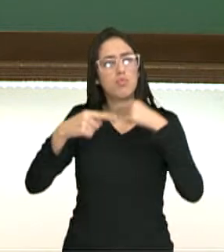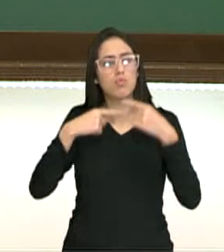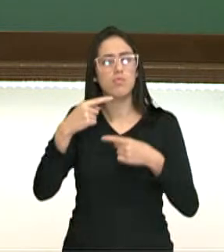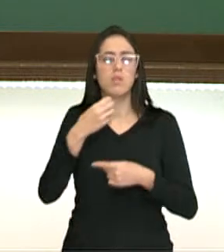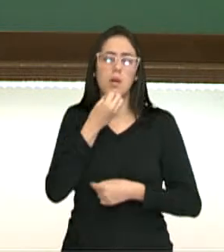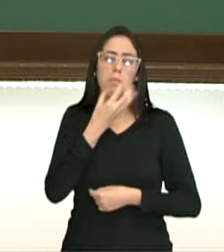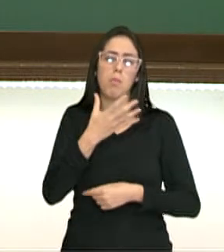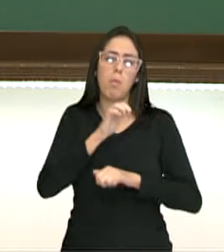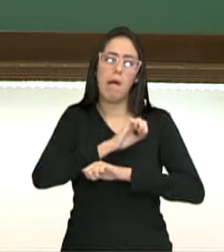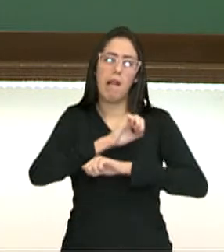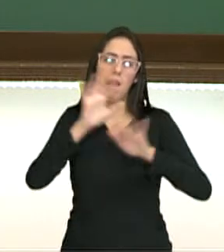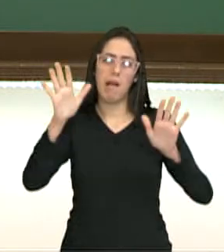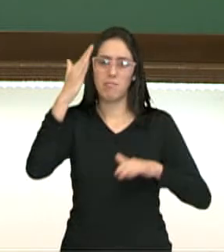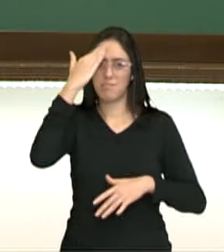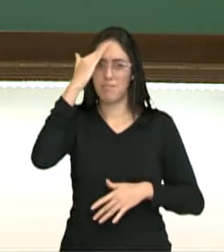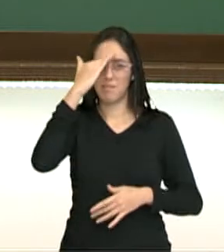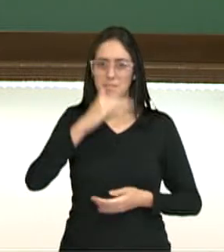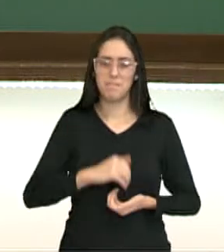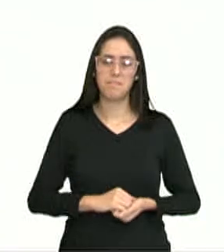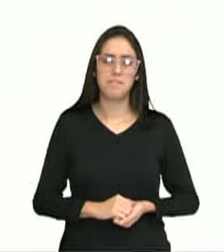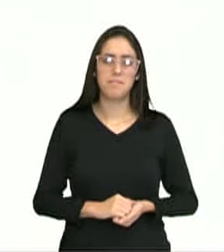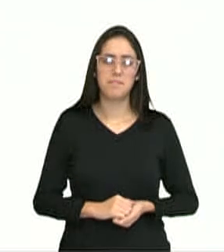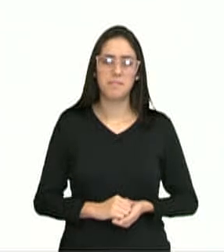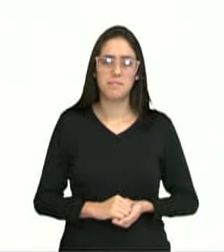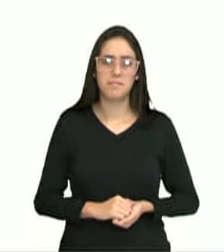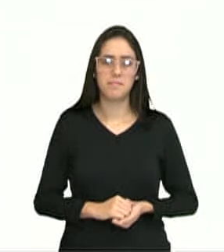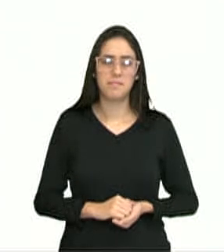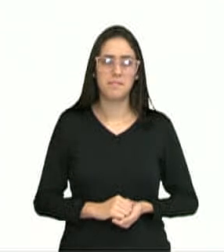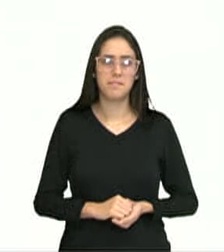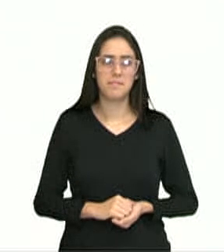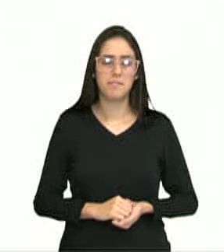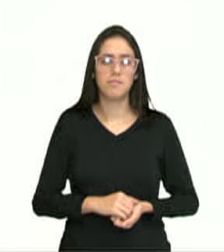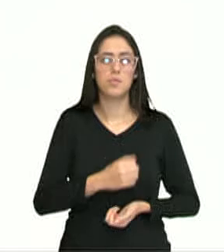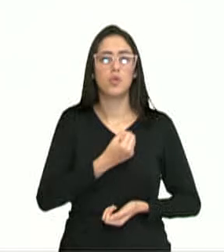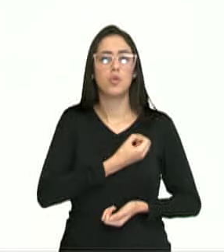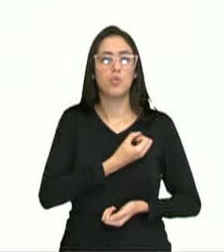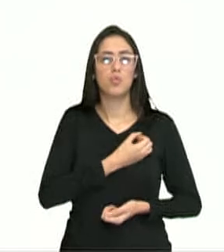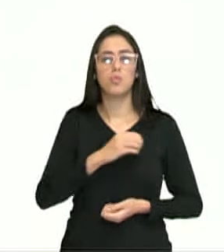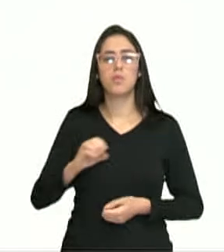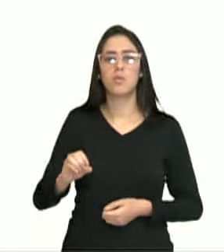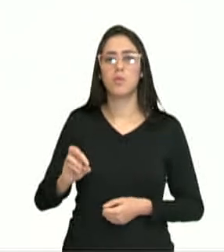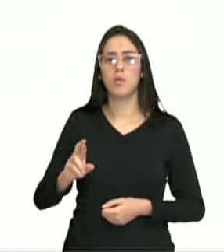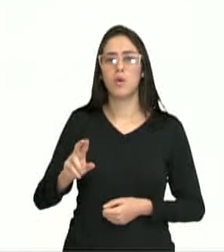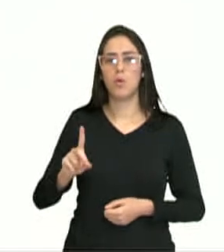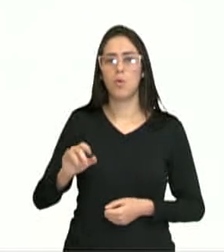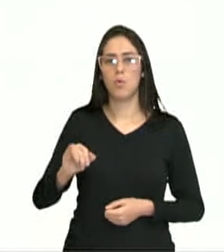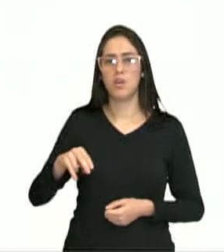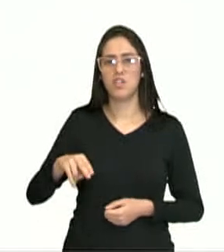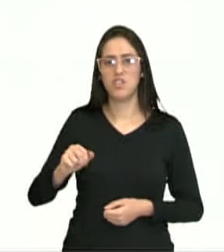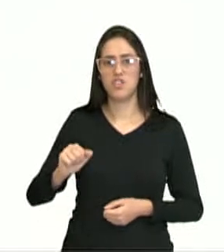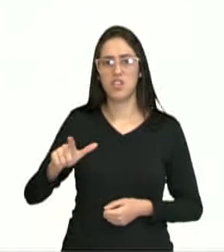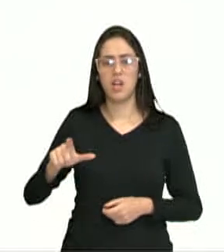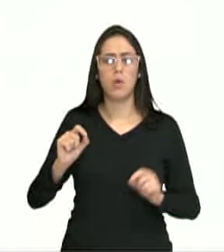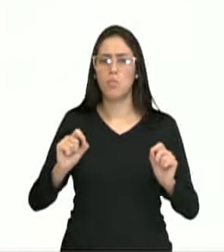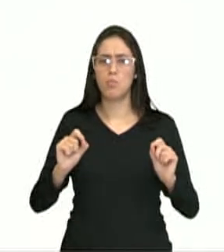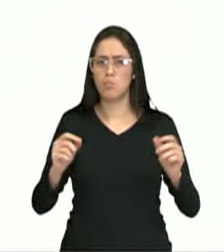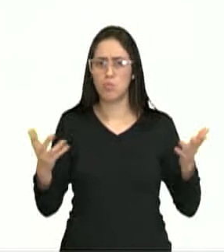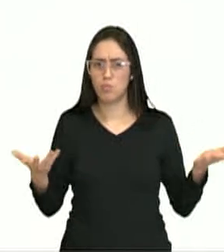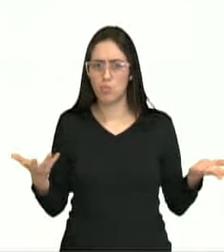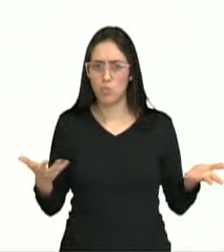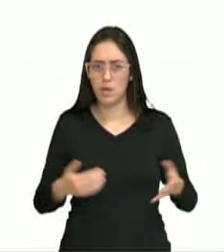mais claro, tá? Uso de números ordinais. O que nós temos aqui?